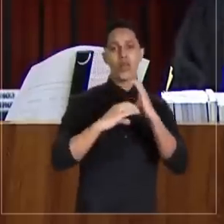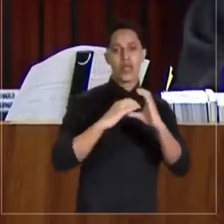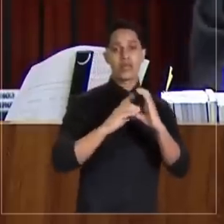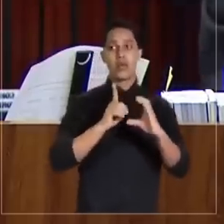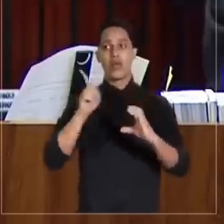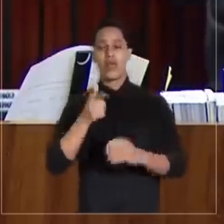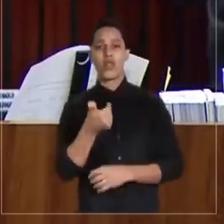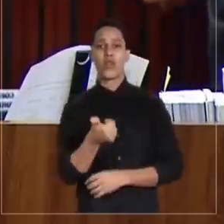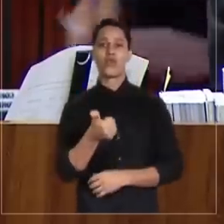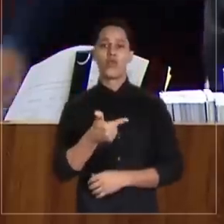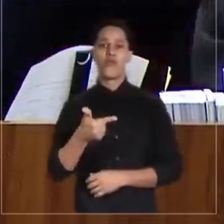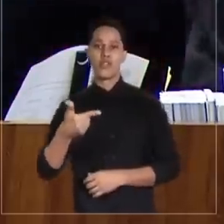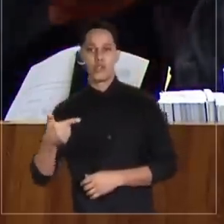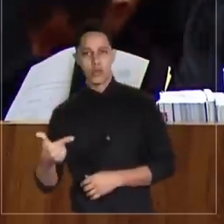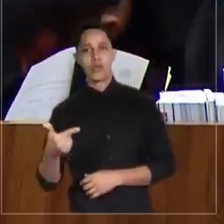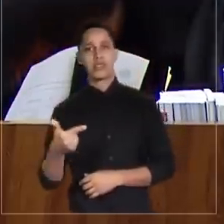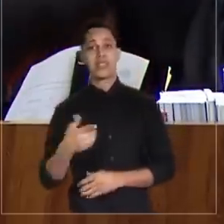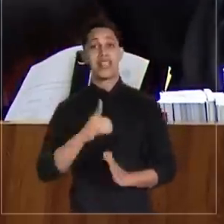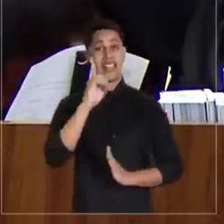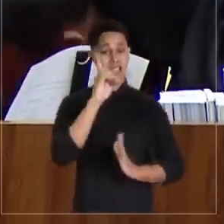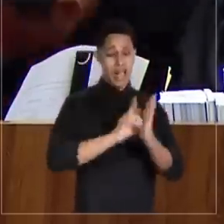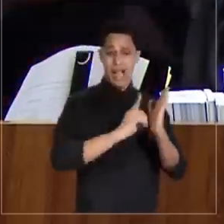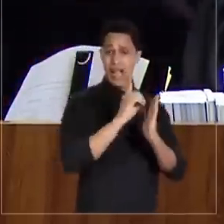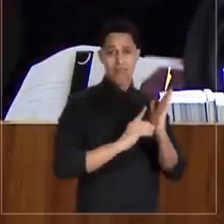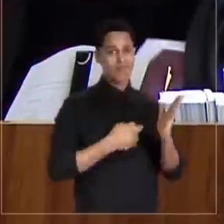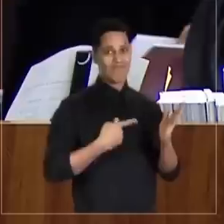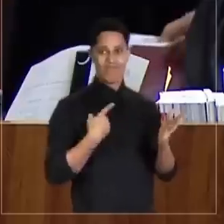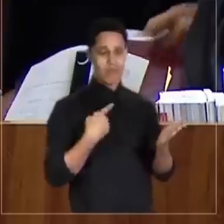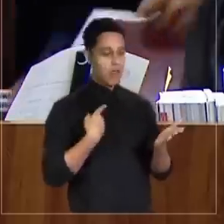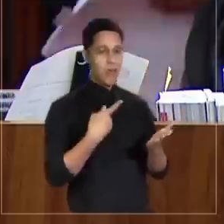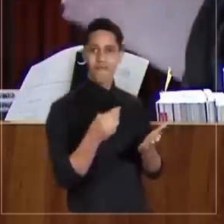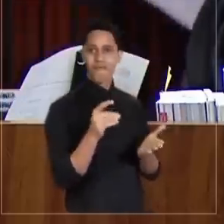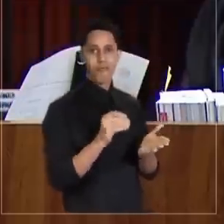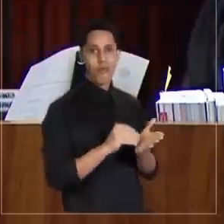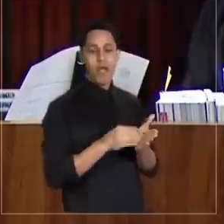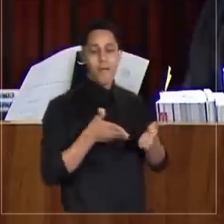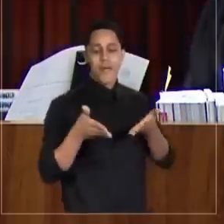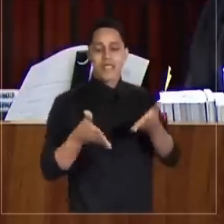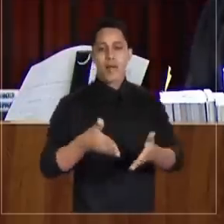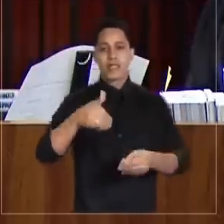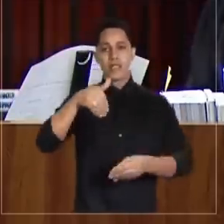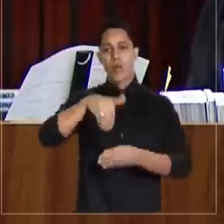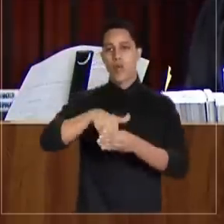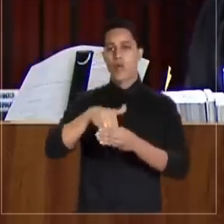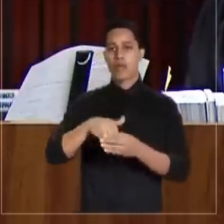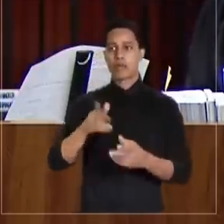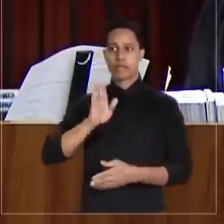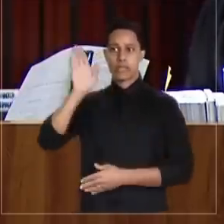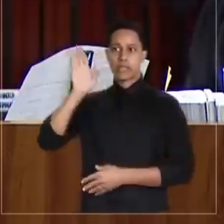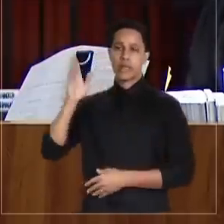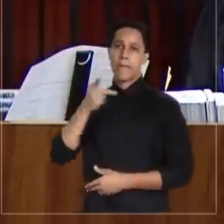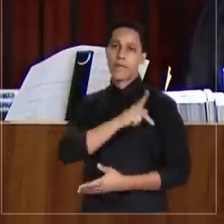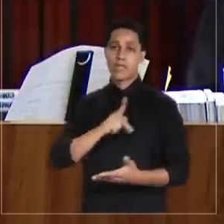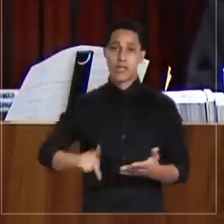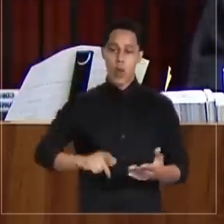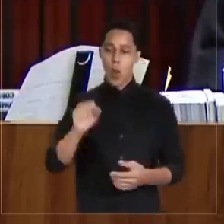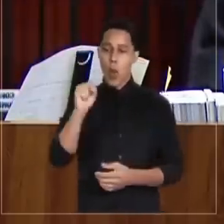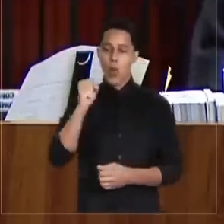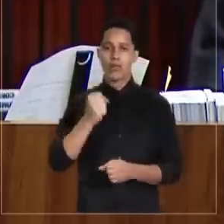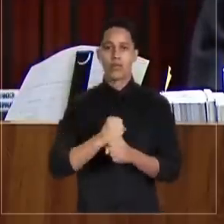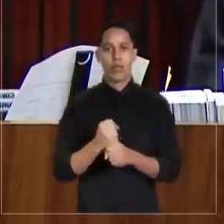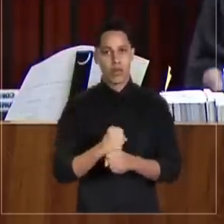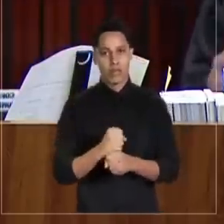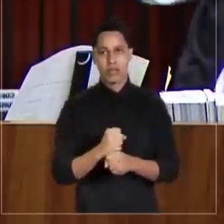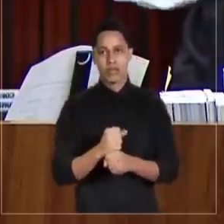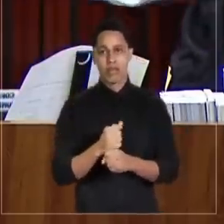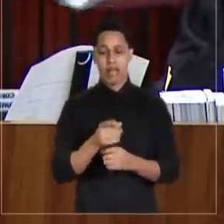de 2022, declarando sua inelegibilidade por 8 anos. Deixou de aplicar a cassação do registro da